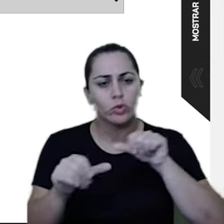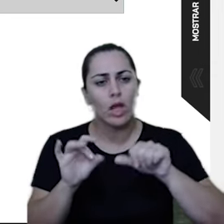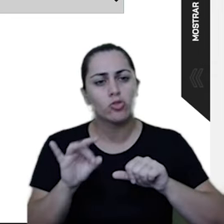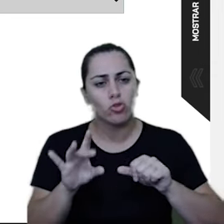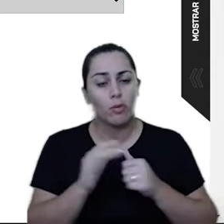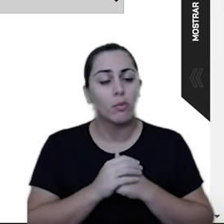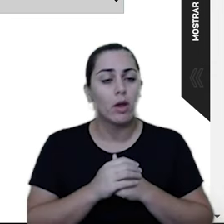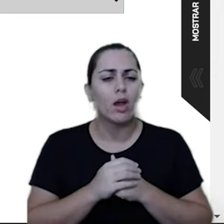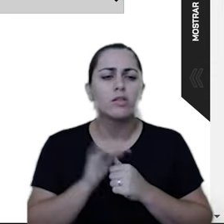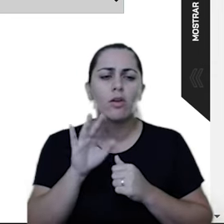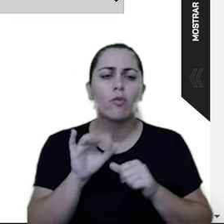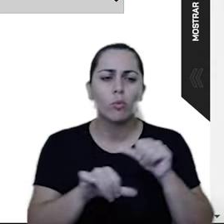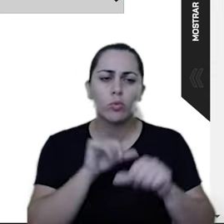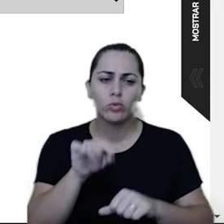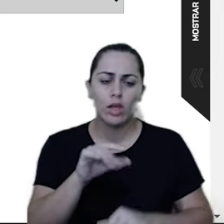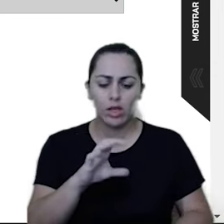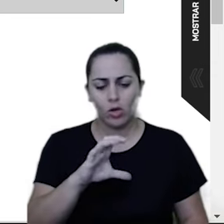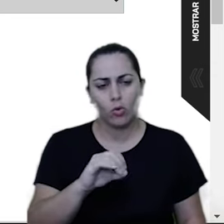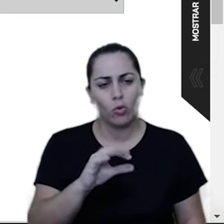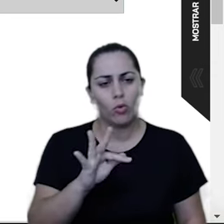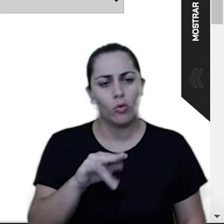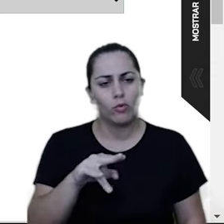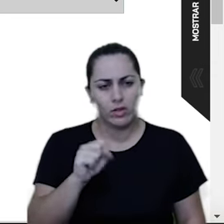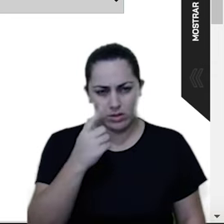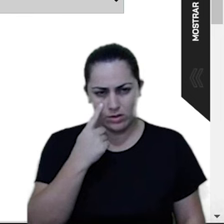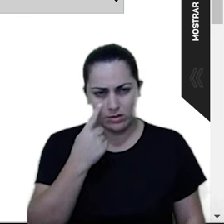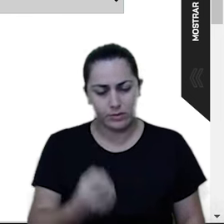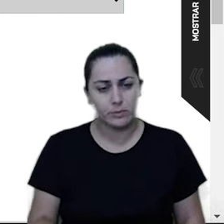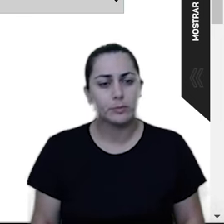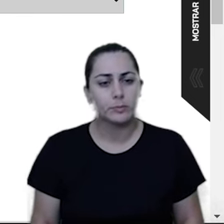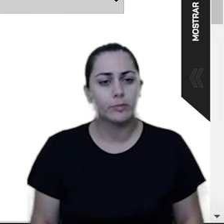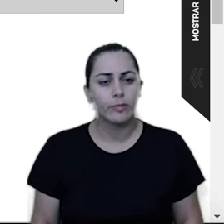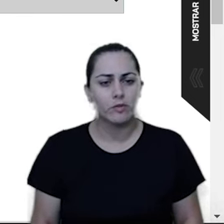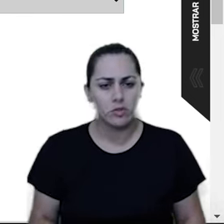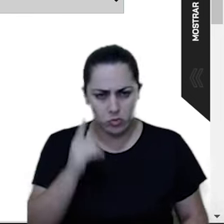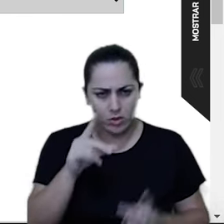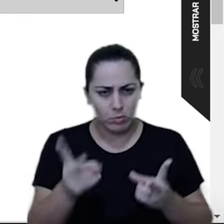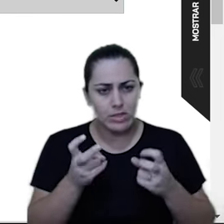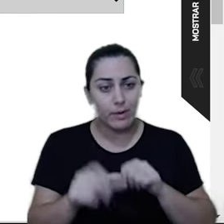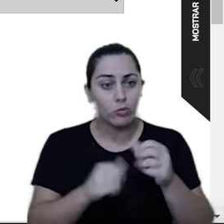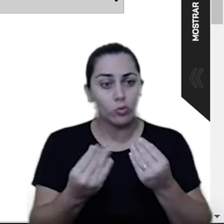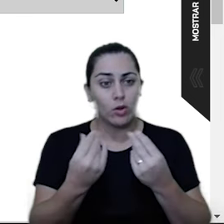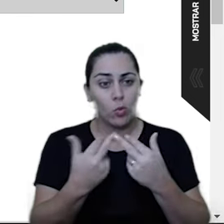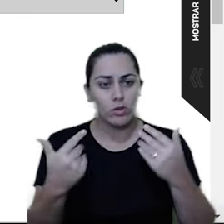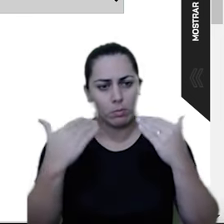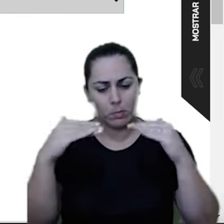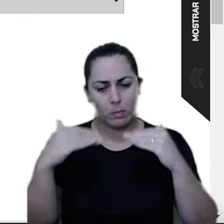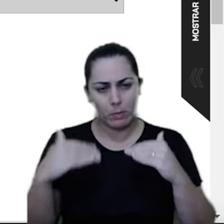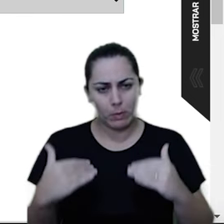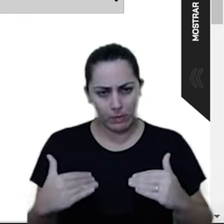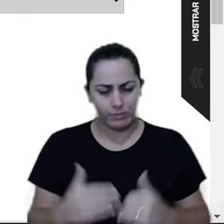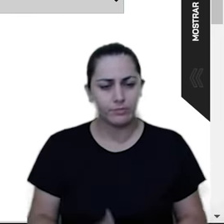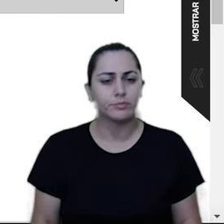né a sequência não vou alterar para cofins vem aqui ó você viu que reparou não sei se você percebeu mudou um monte de coisa ali embaixo